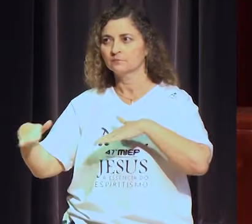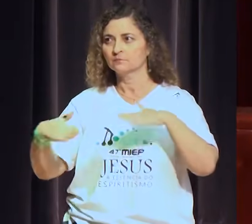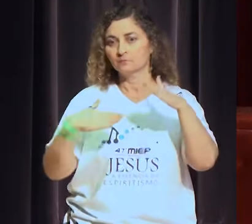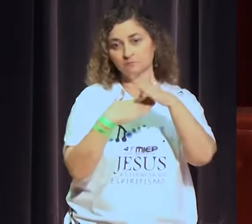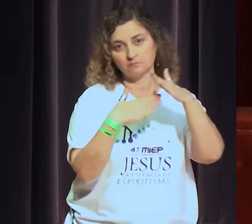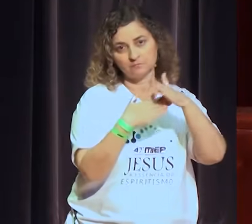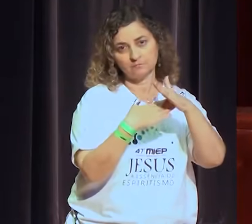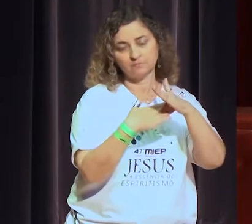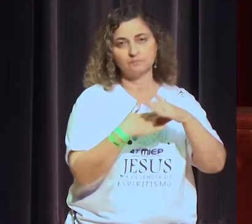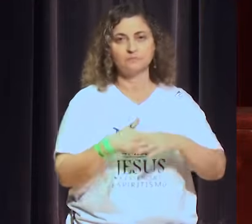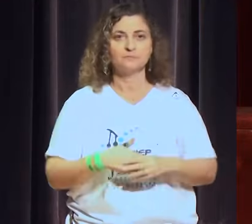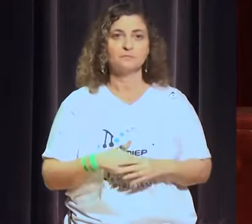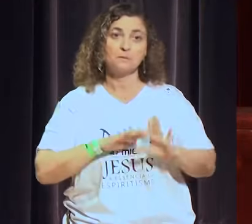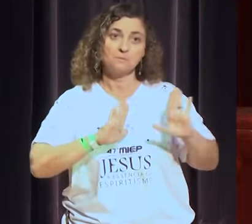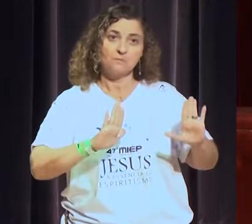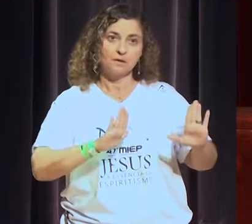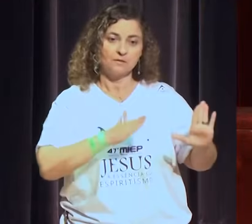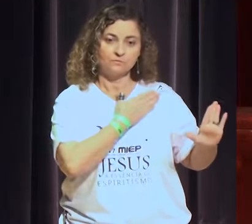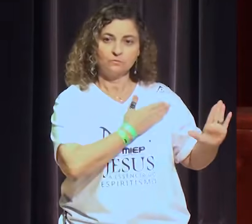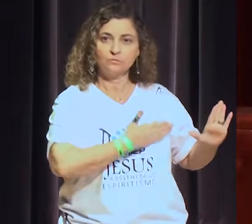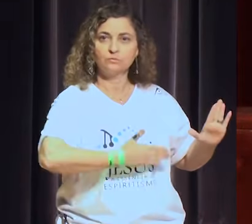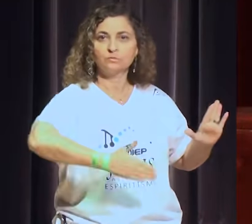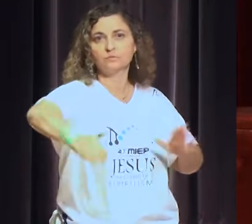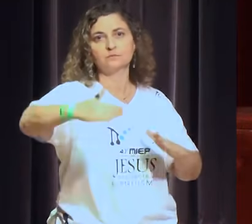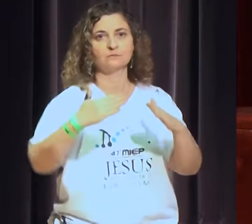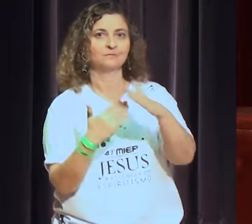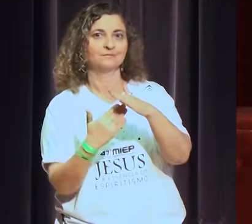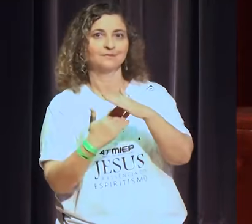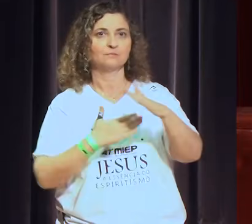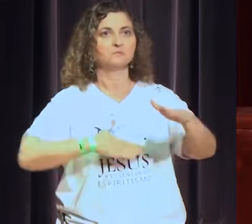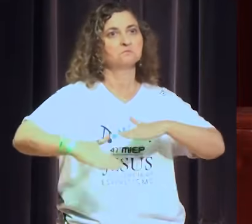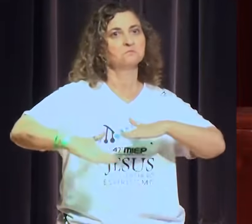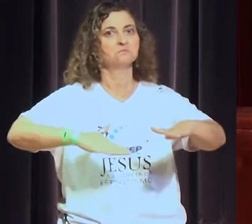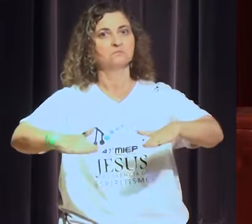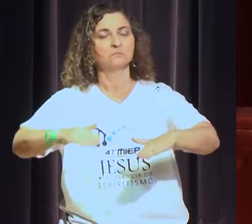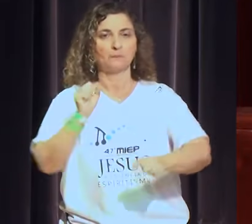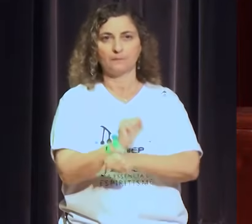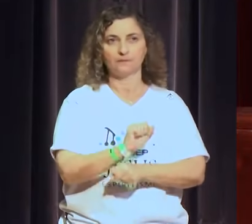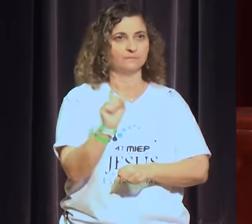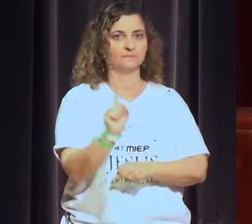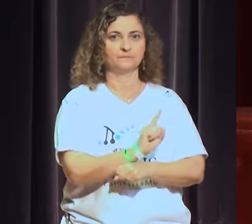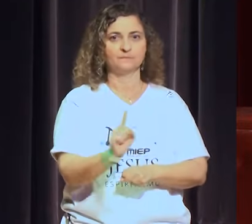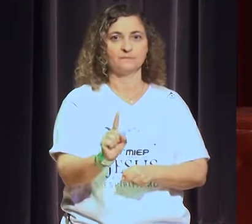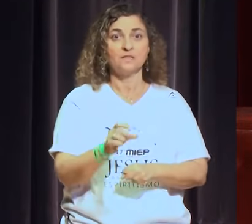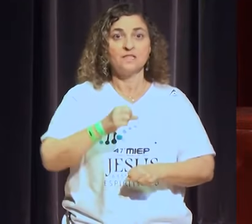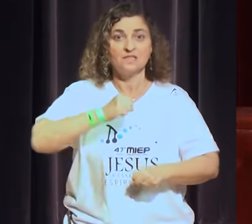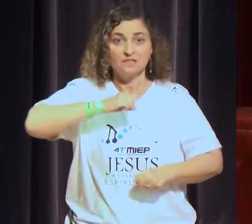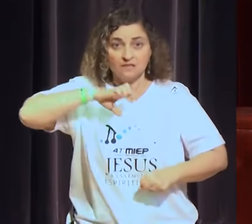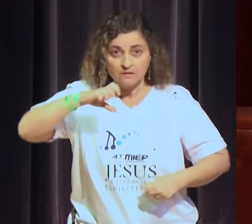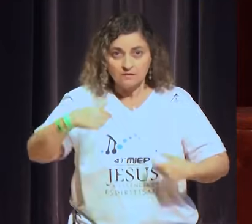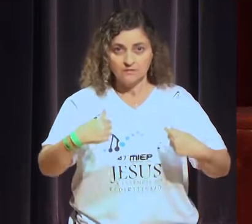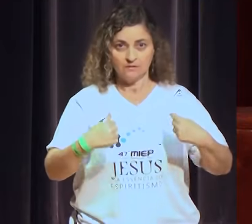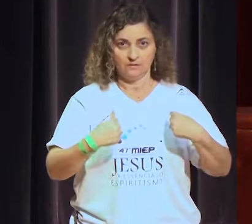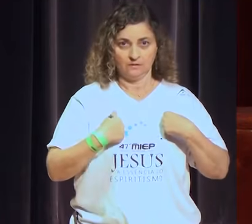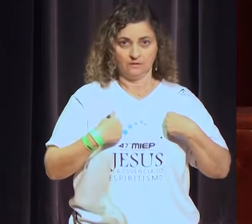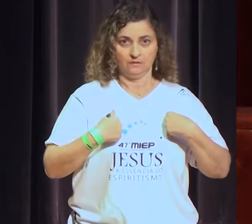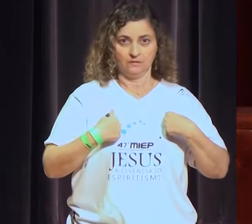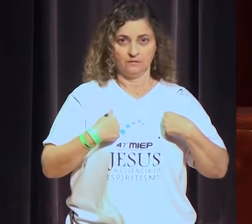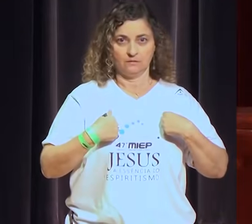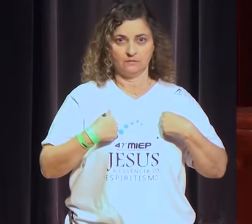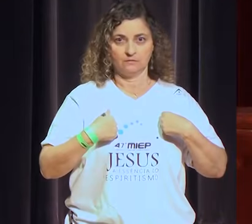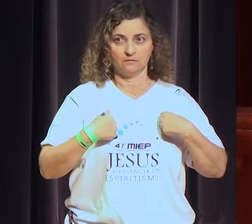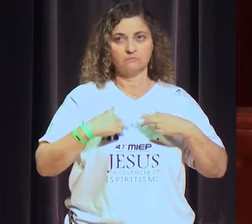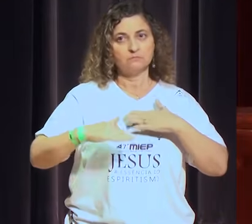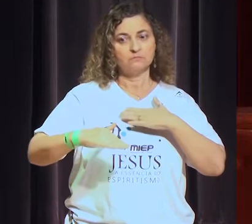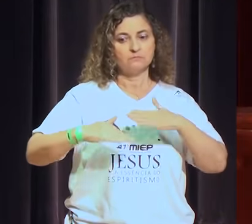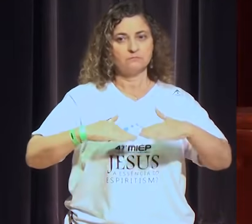Eu estou parado aqui, mas estou deslocando no tempo. Se eu aumentar a minha velocidade, escuta isso, se eu aumentar a